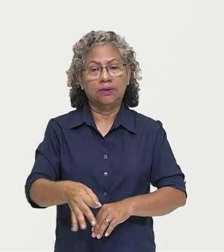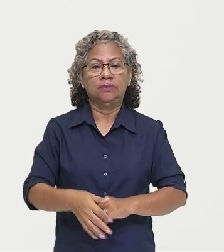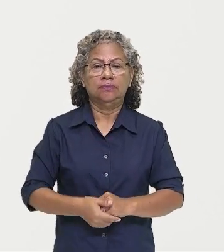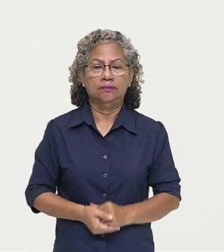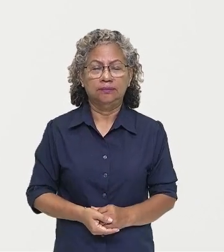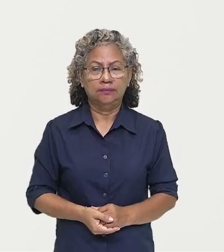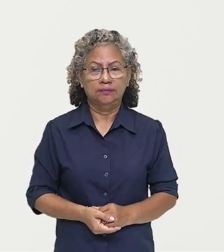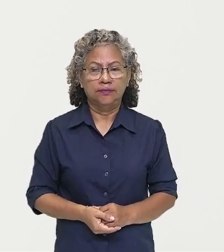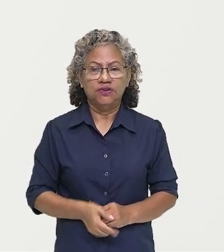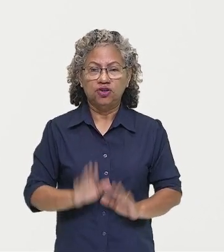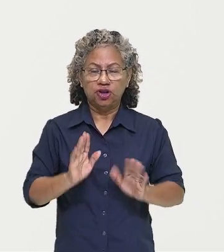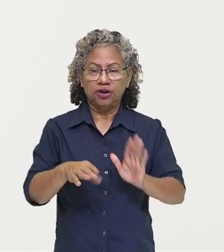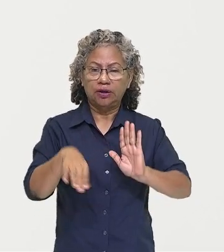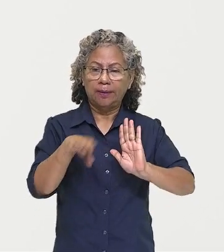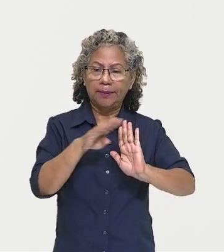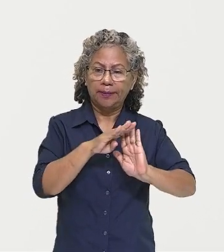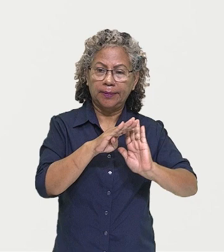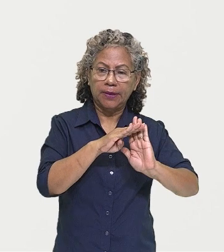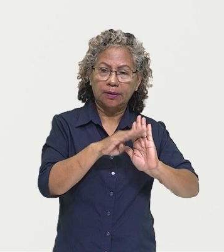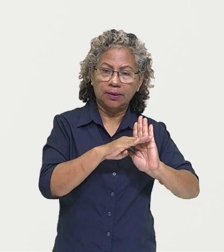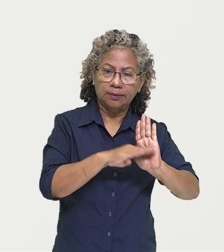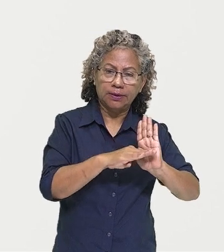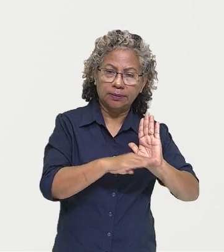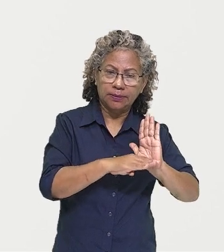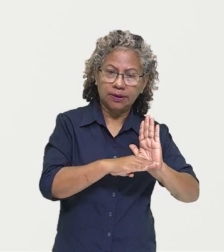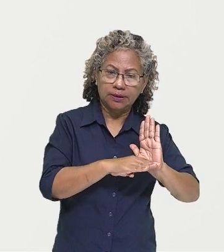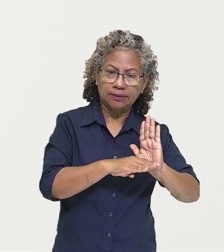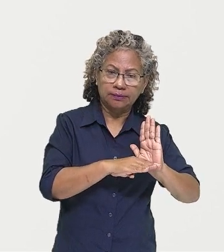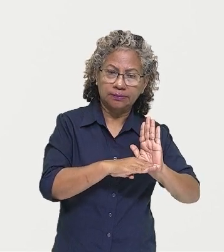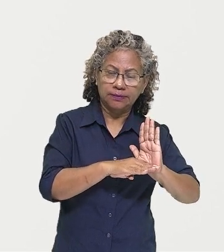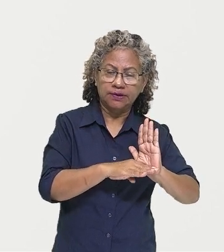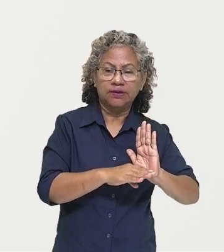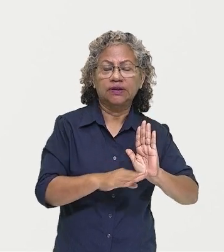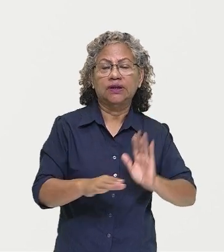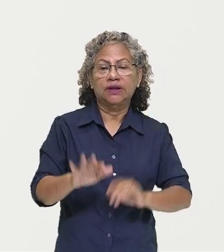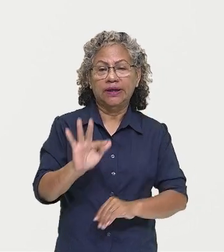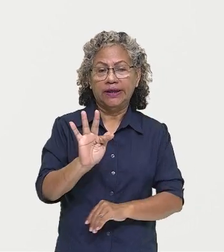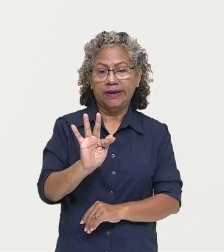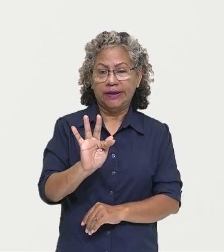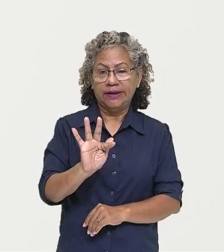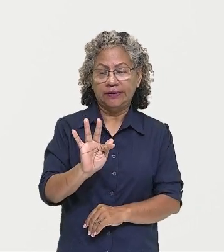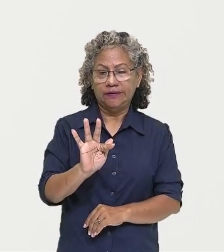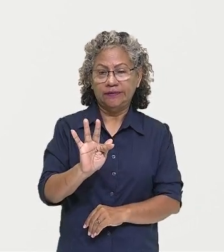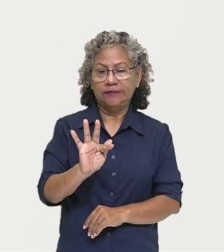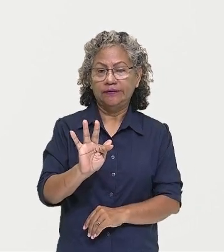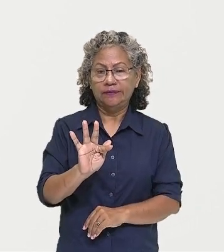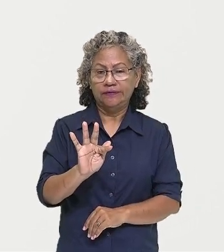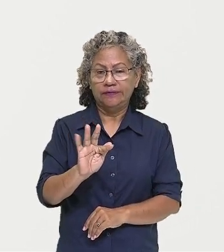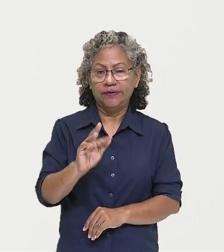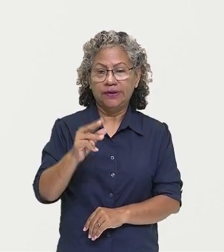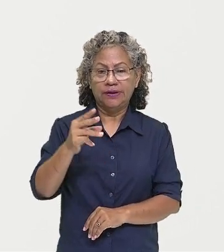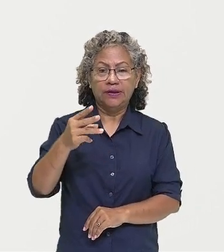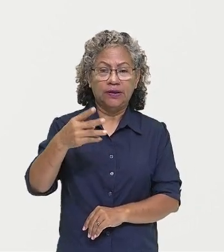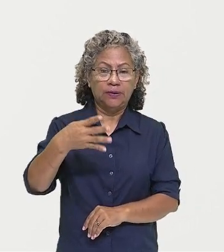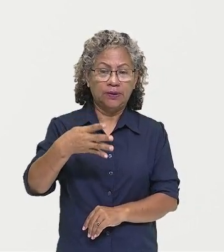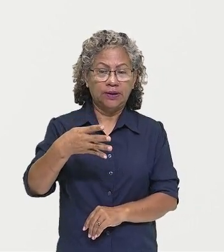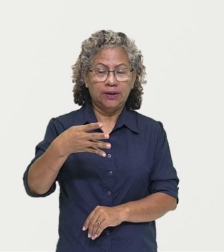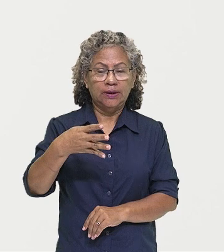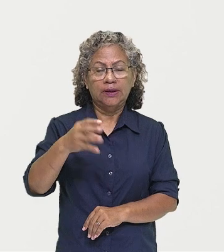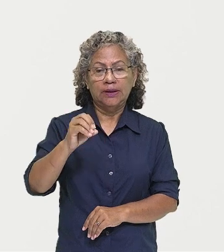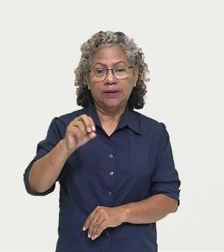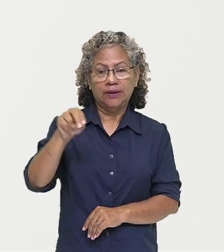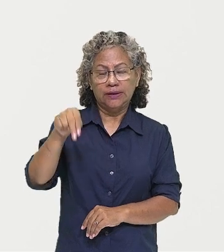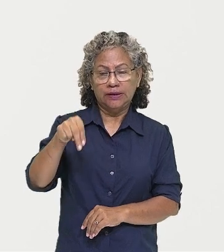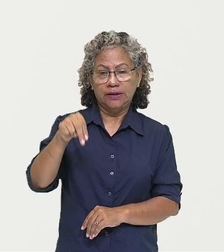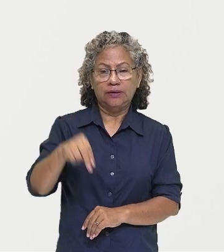Temos aqui os dados. F, 40 newtons, velocidade 20 metros por segundo, massa